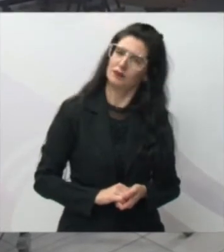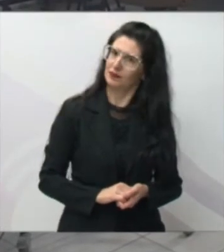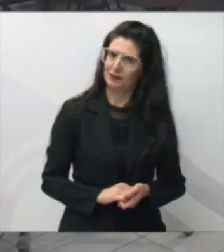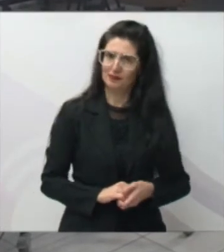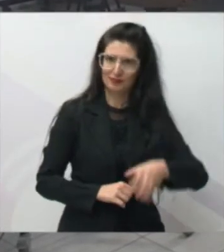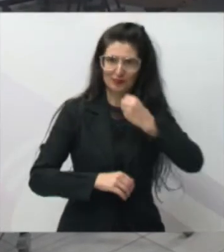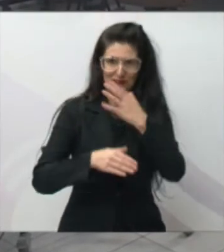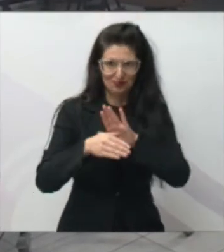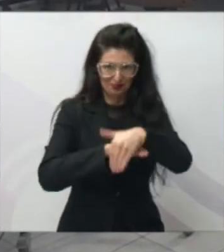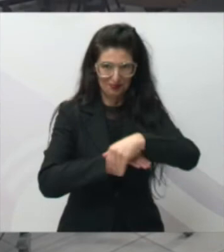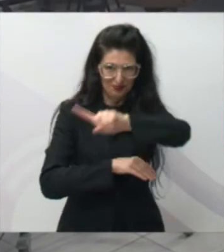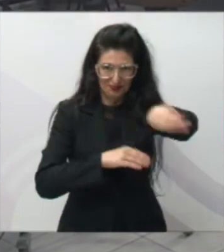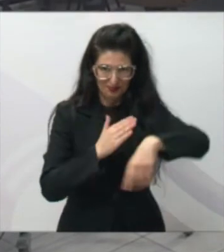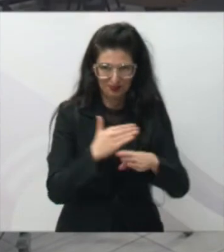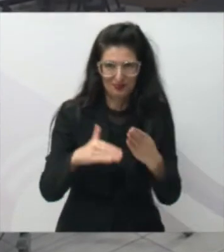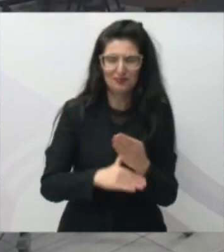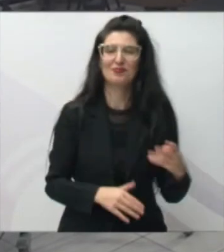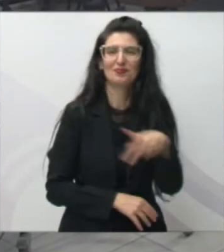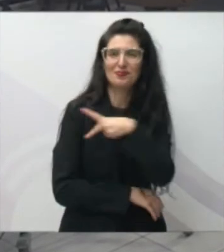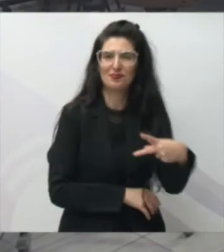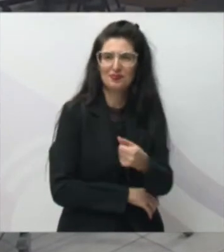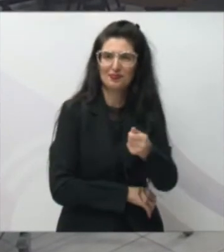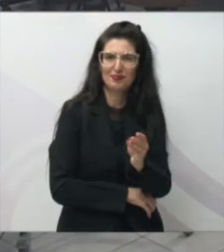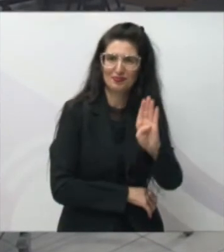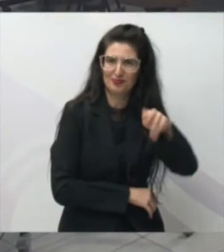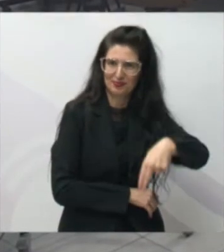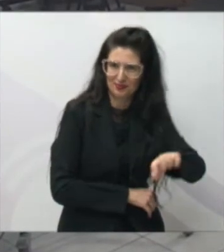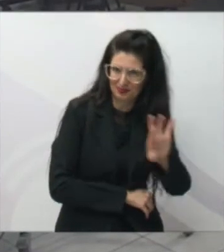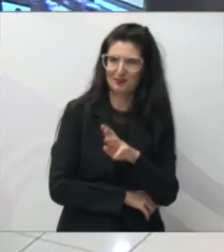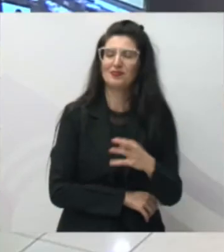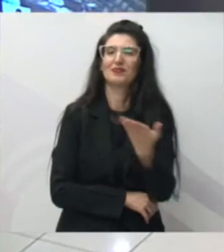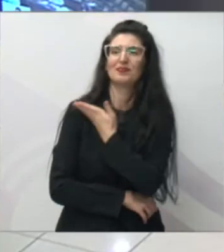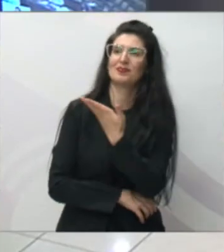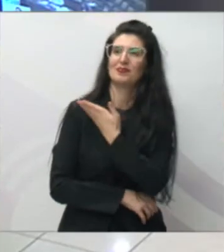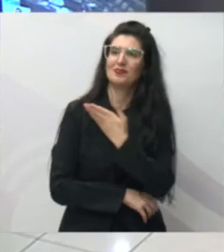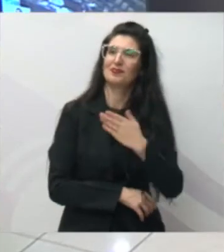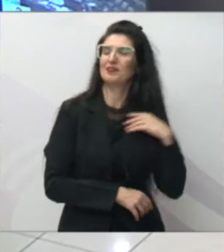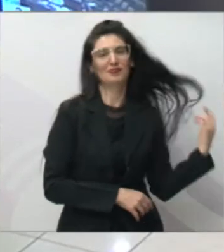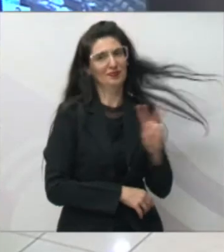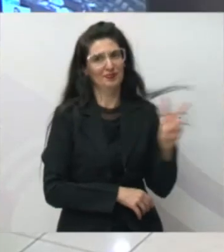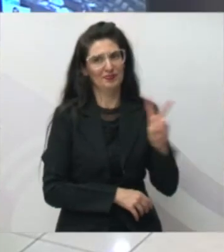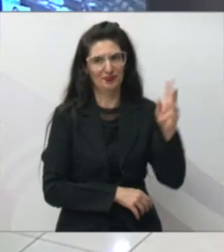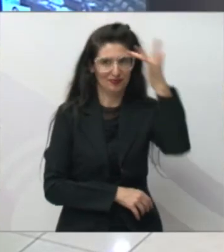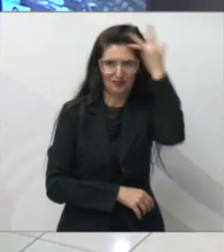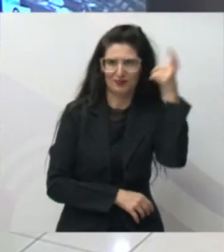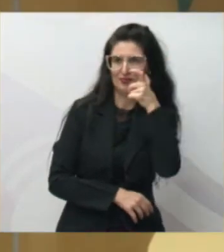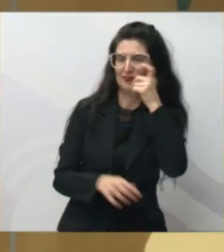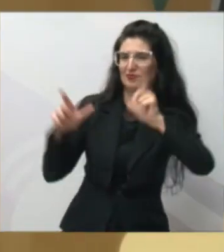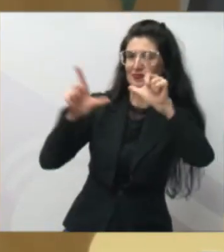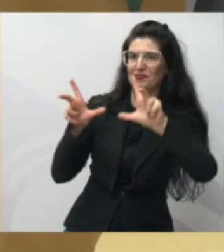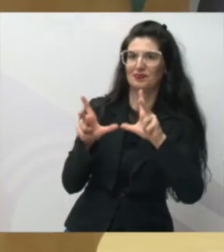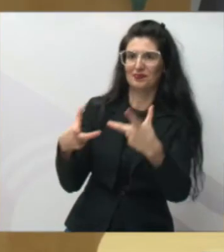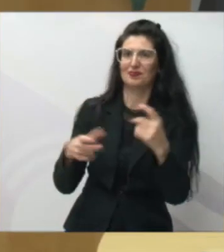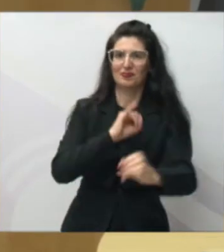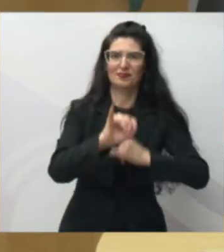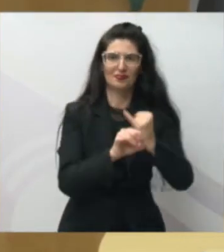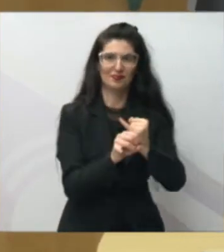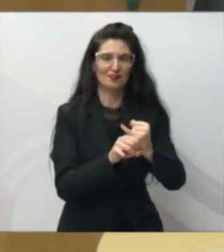Boa noite a todos, presidente Abner, nobres colegas vereadores, os munícipes que nos acompanham aqui pela TV Câmara através da internet e da